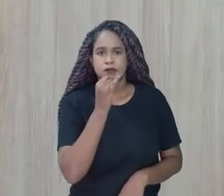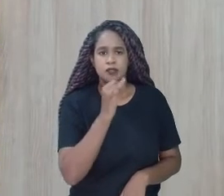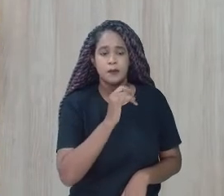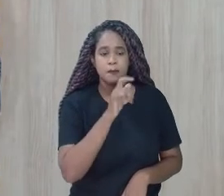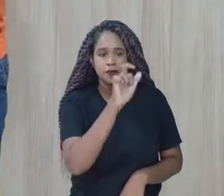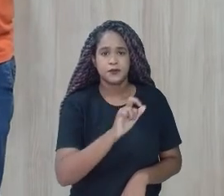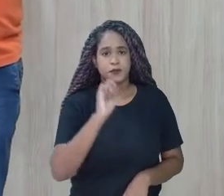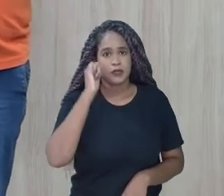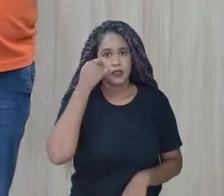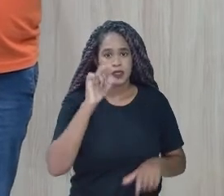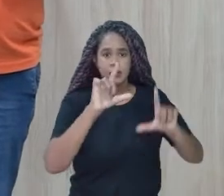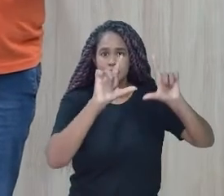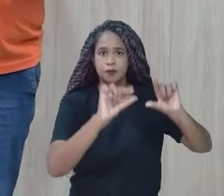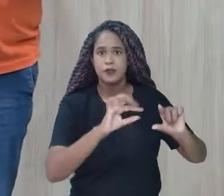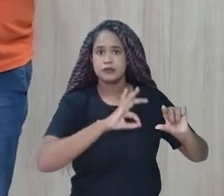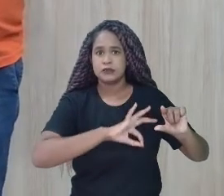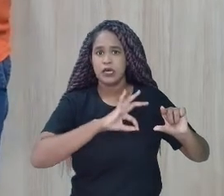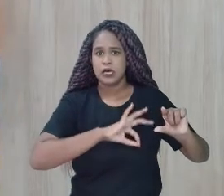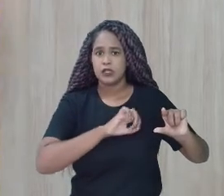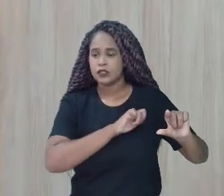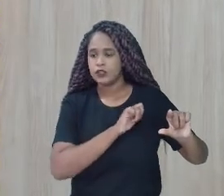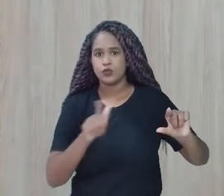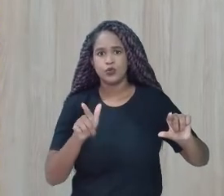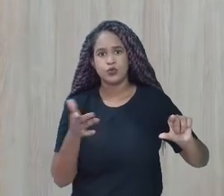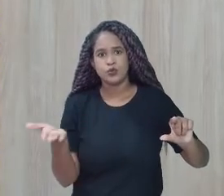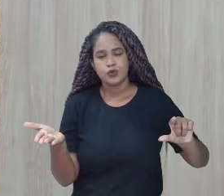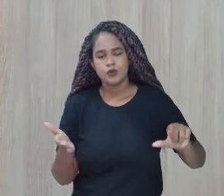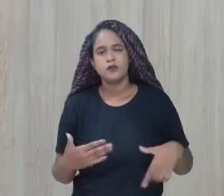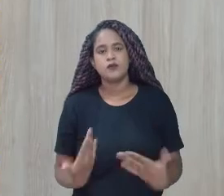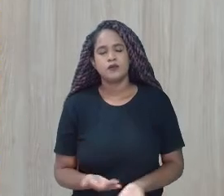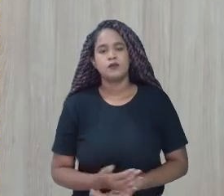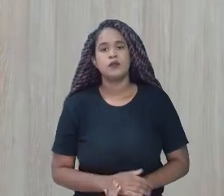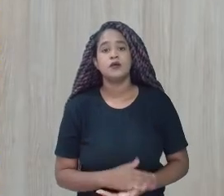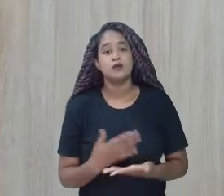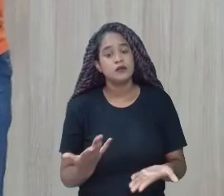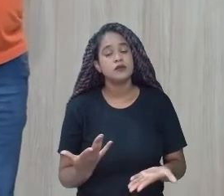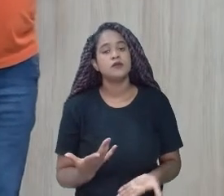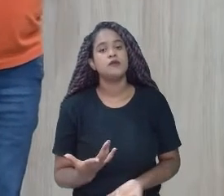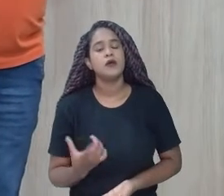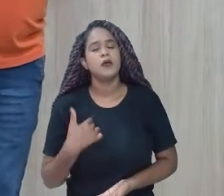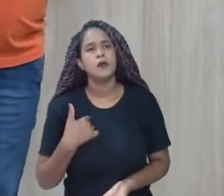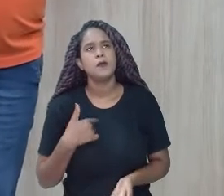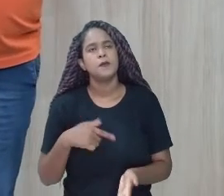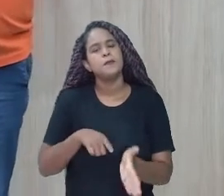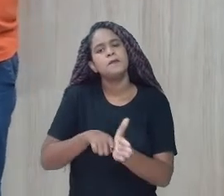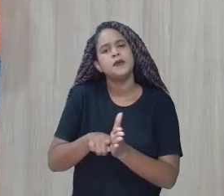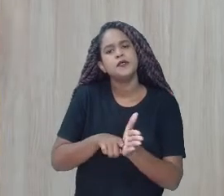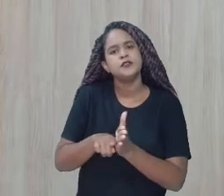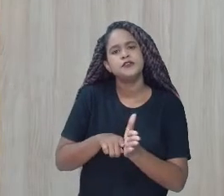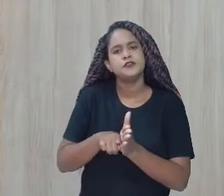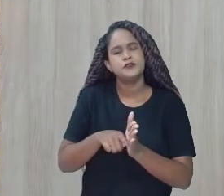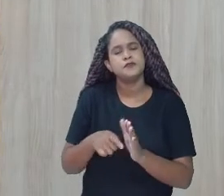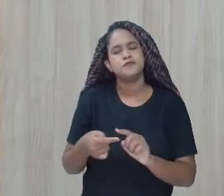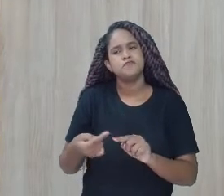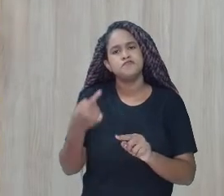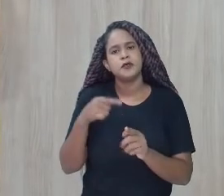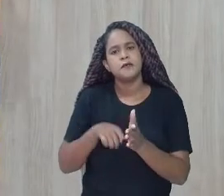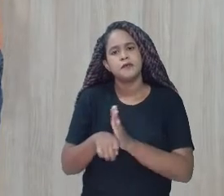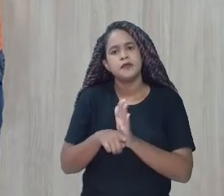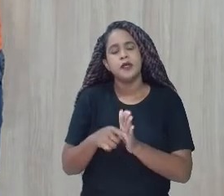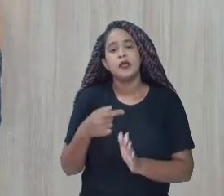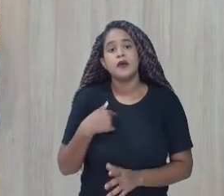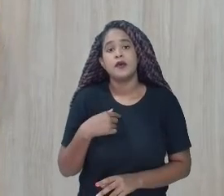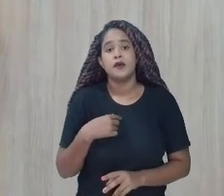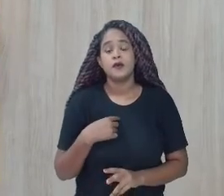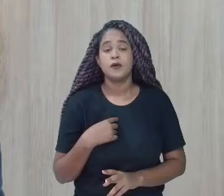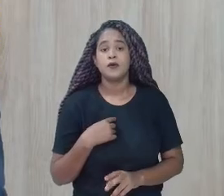aí 28% a menos. Né? E isso gera um custo. Fui fazer uma pesquisa outro dia, professor, e eu vi que o